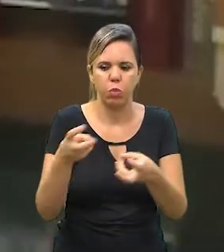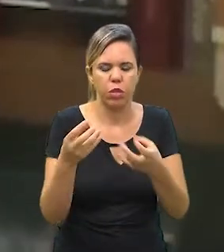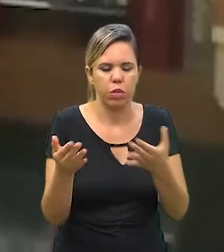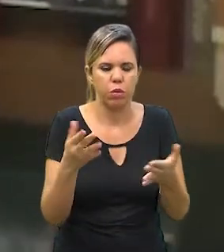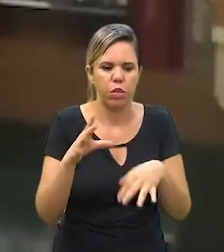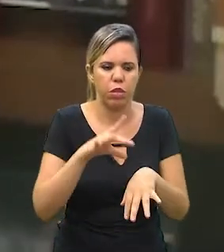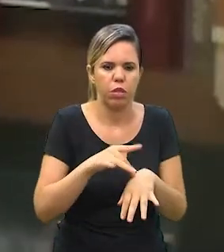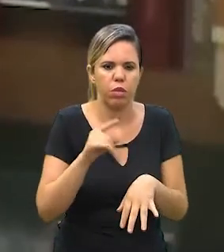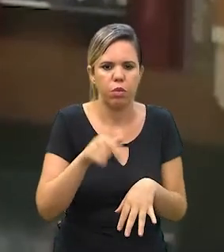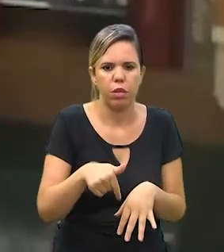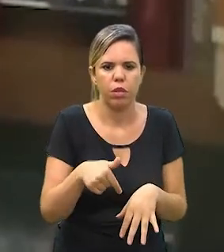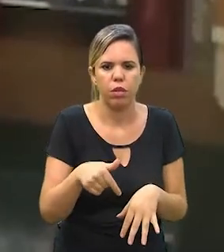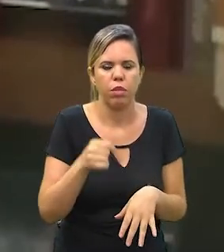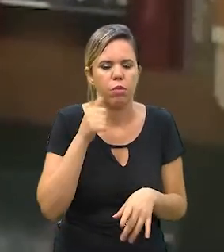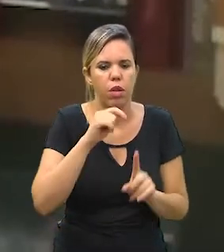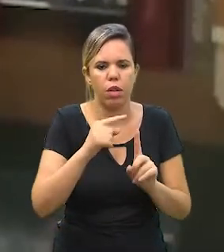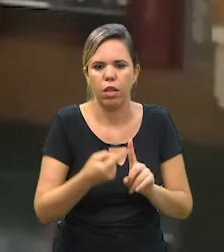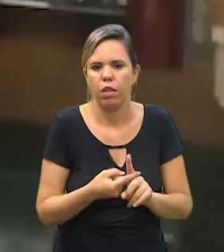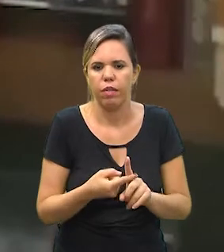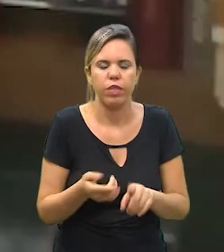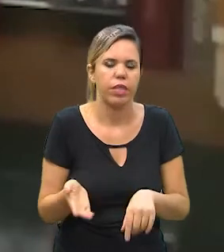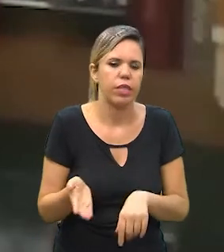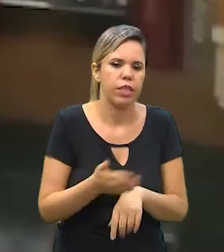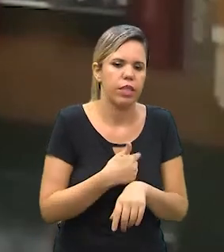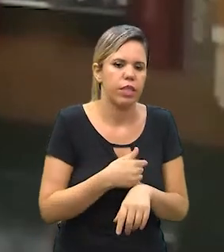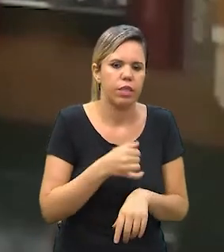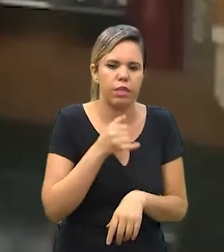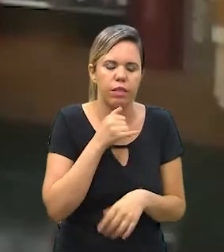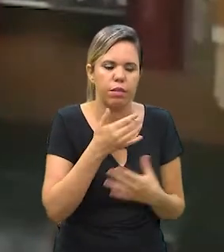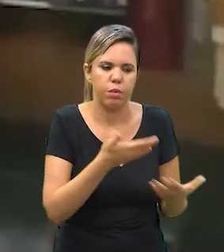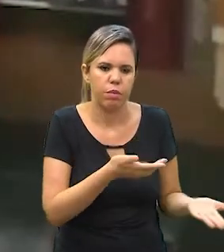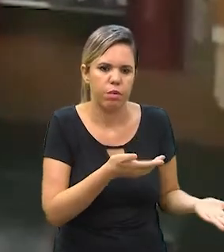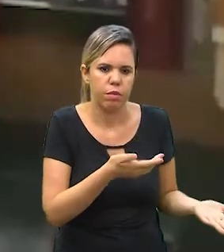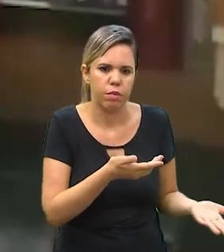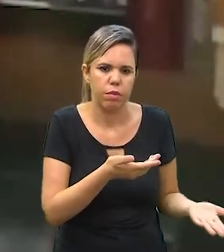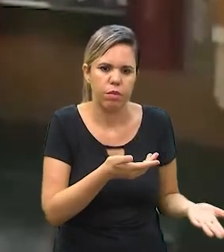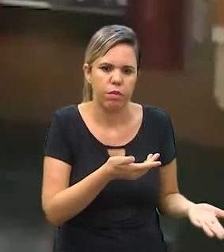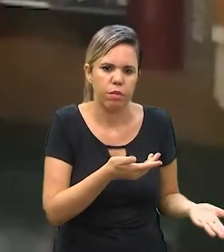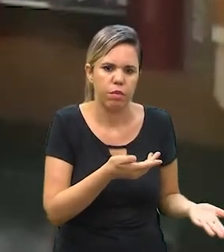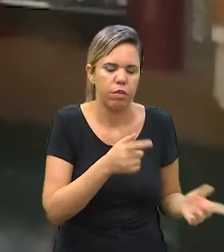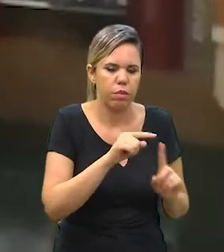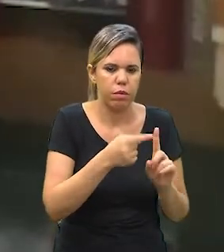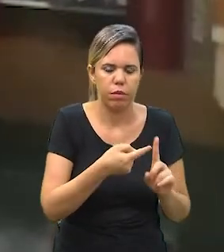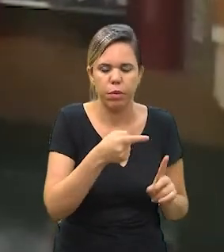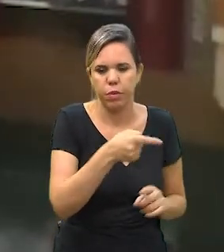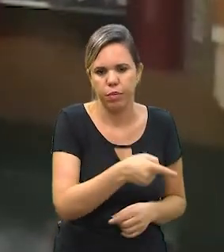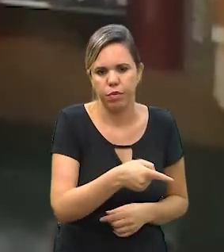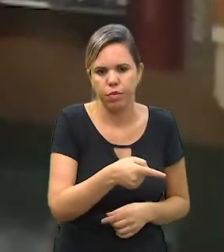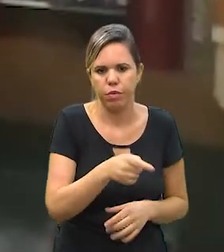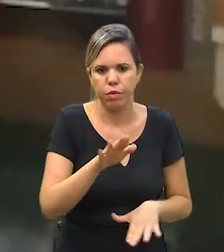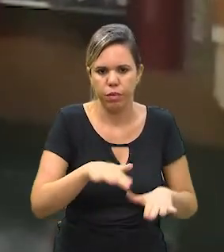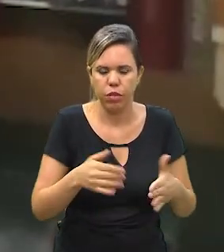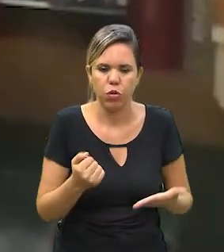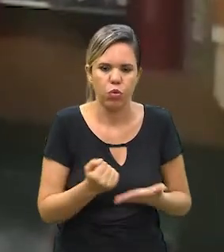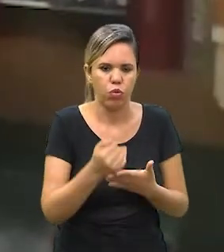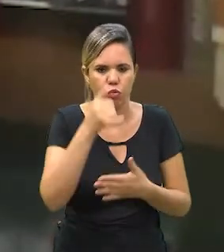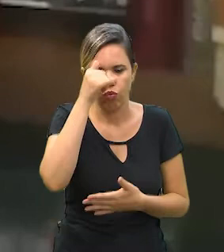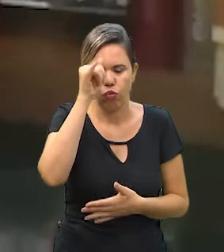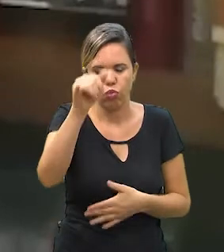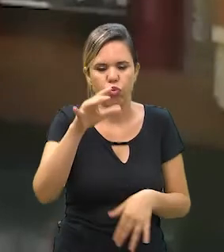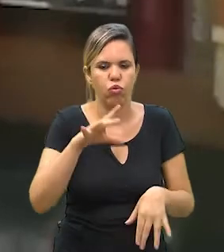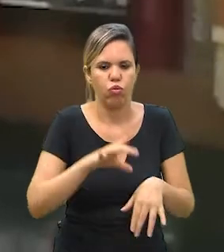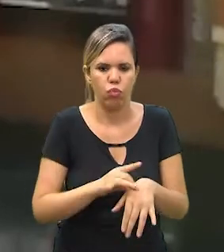assim, seria ela engravidar cedo. Uhum. Né? Porque a gravidez acaba ajudando a prevenir a